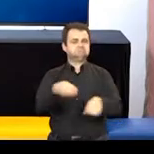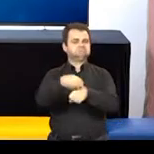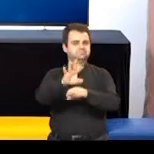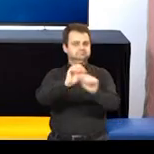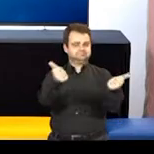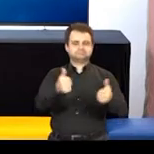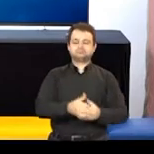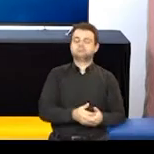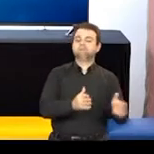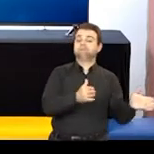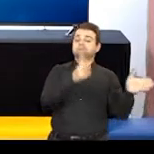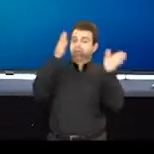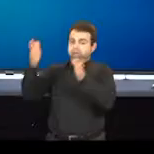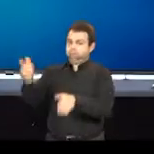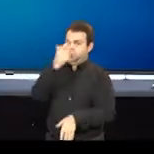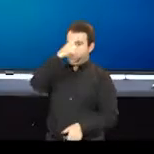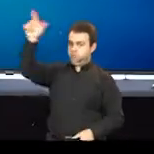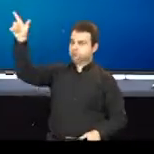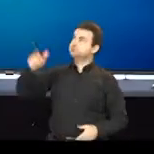para o nosso próximo assunto.